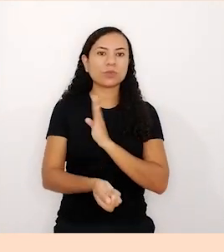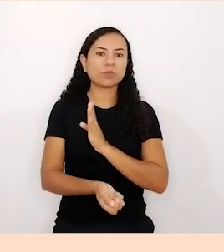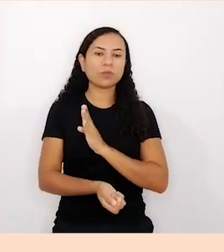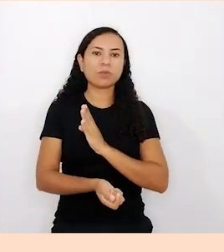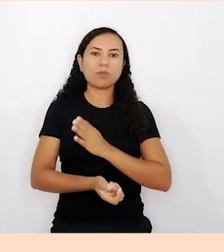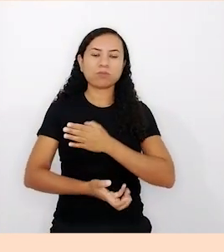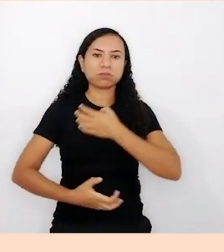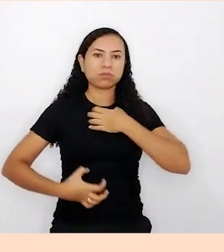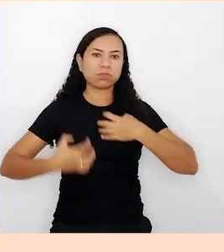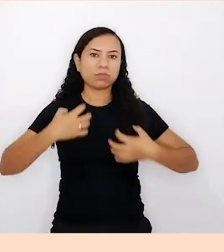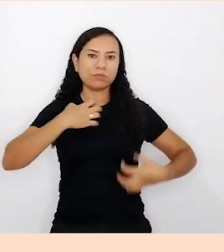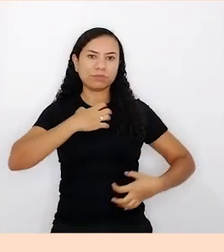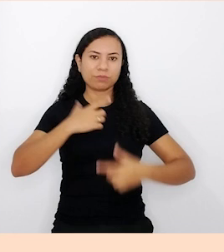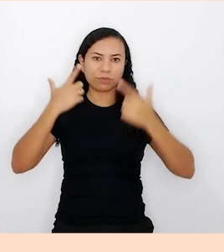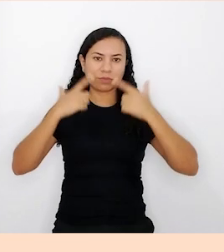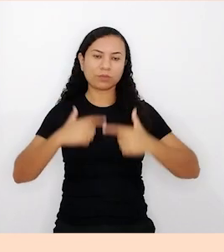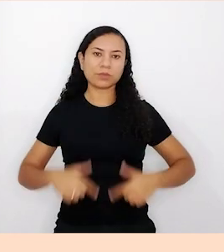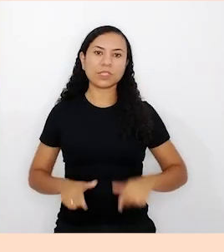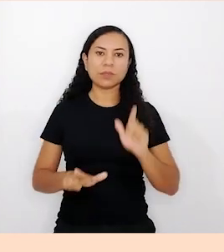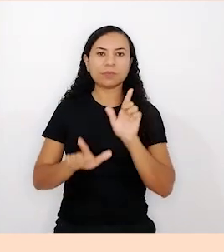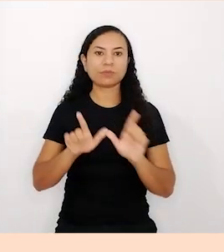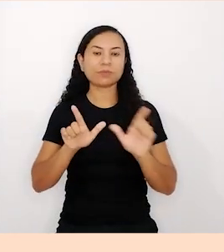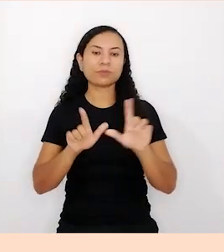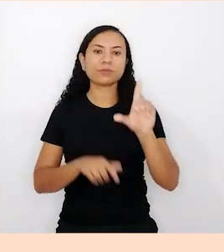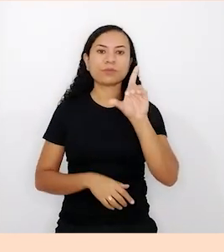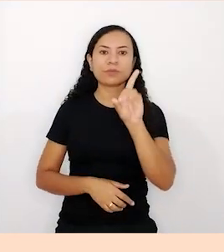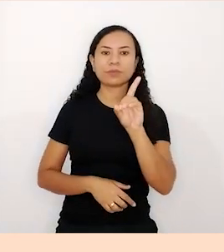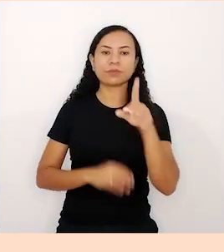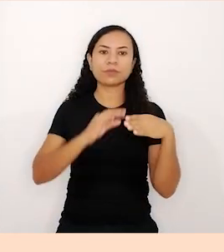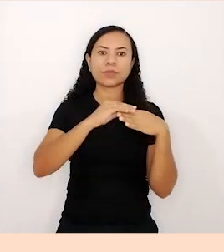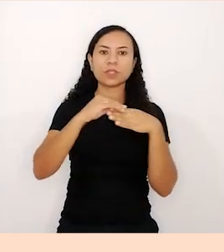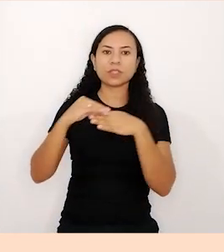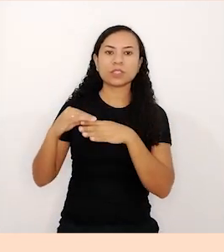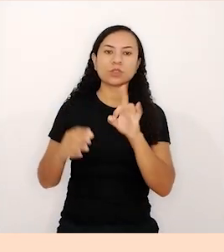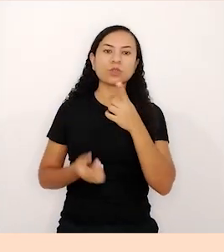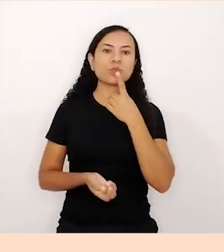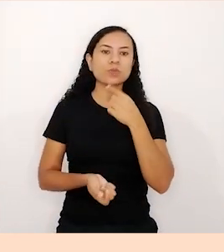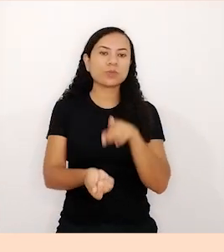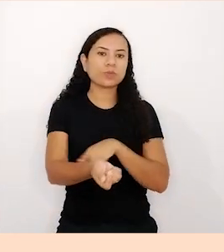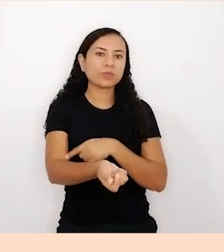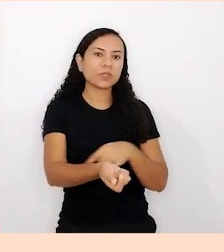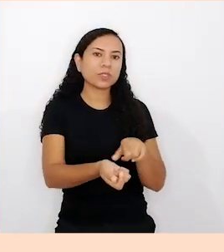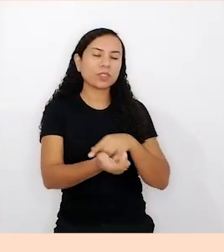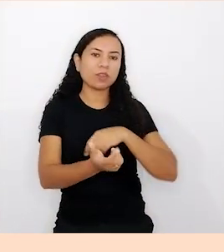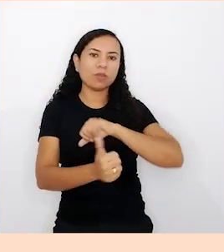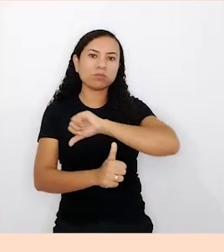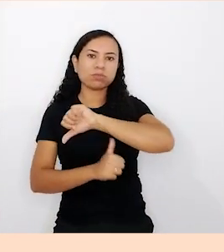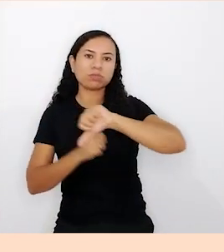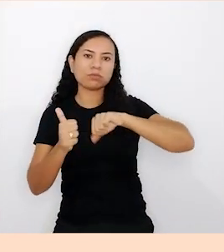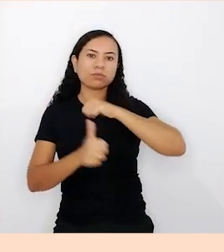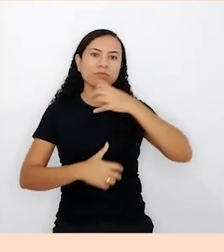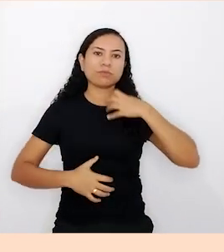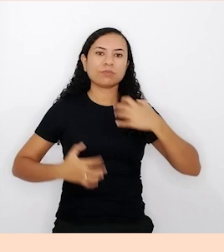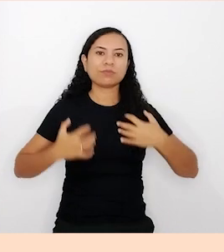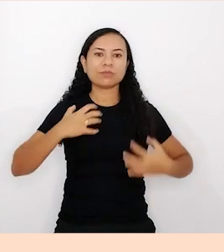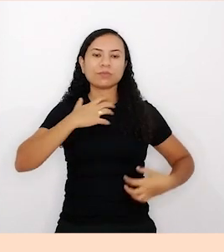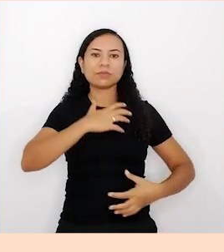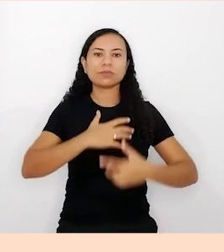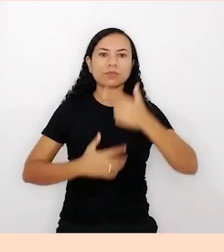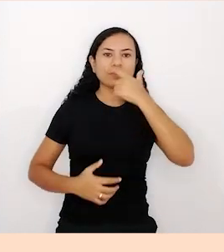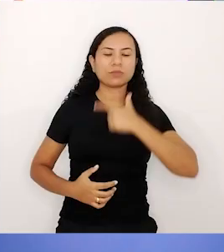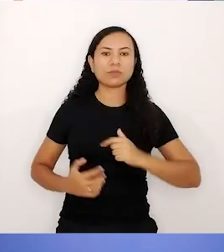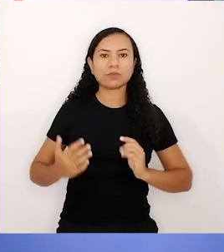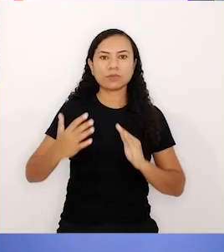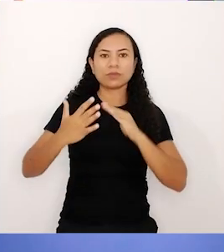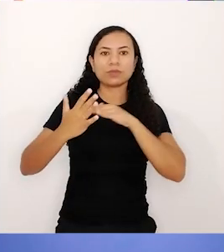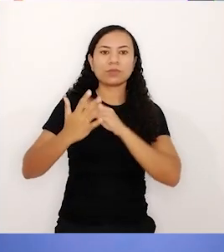do corpo. E letra D. Atuam transportando sangue de diversas partes do corpo em direção ao